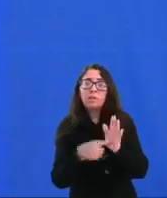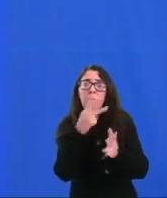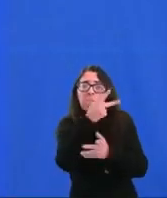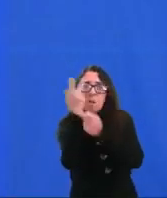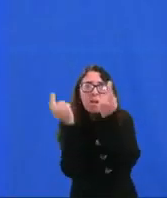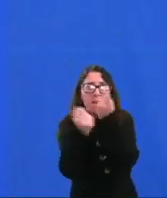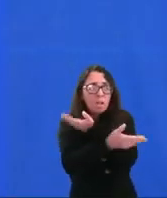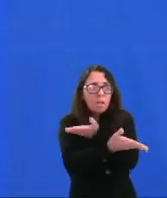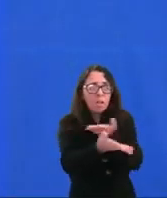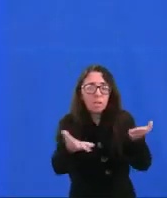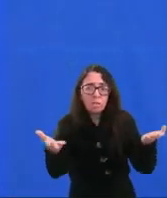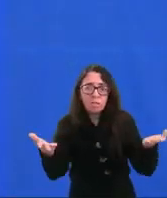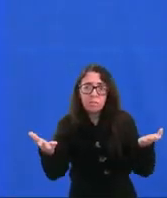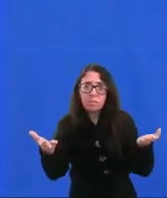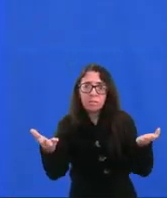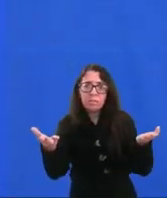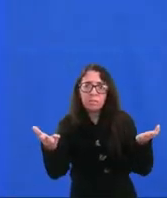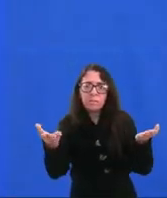talentos